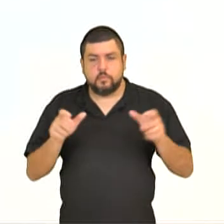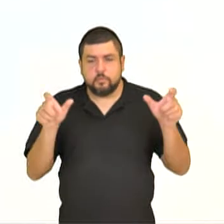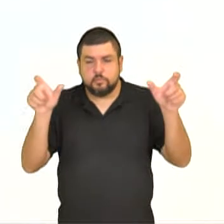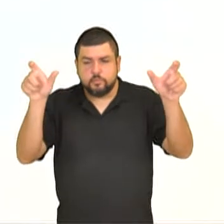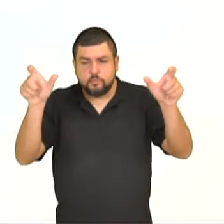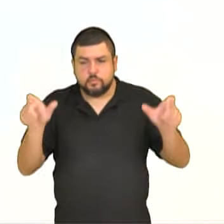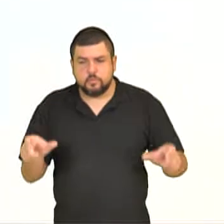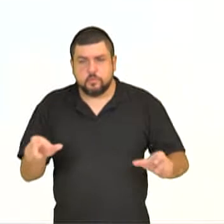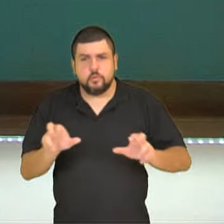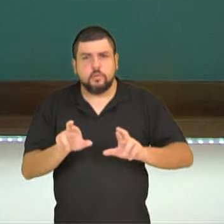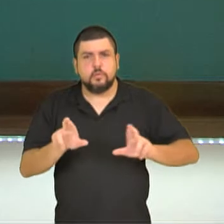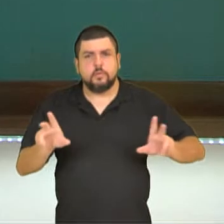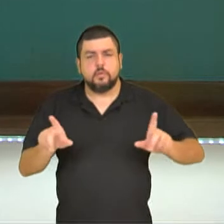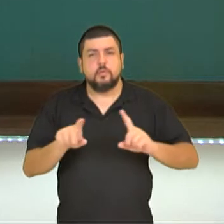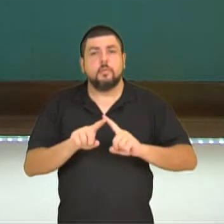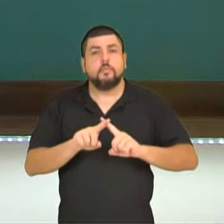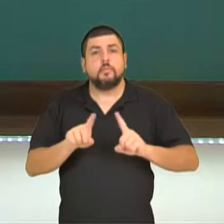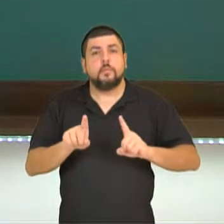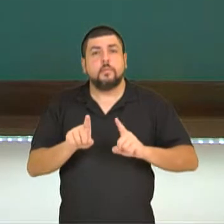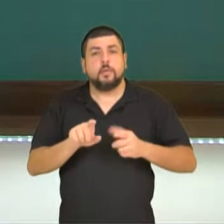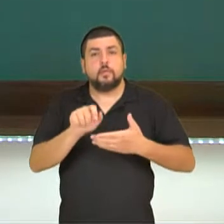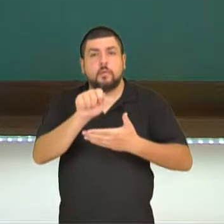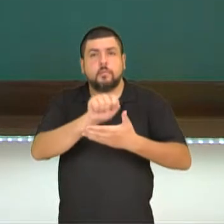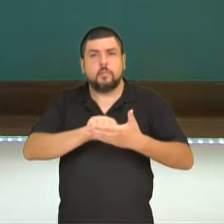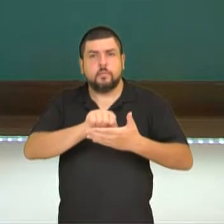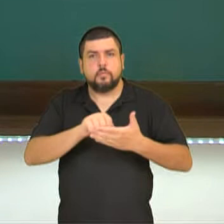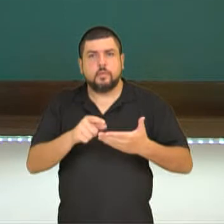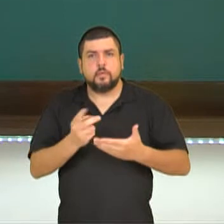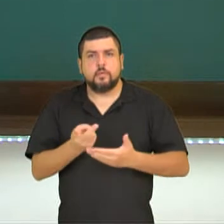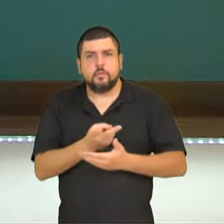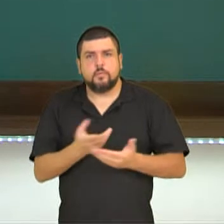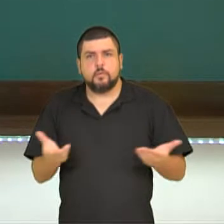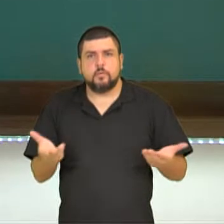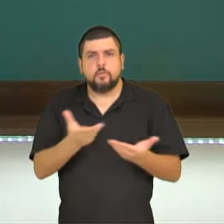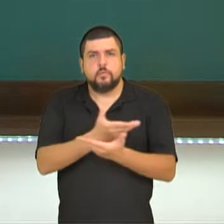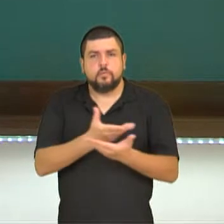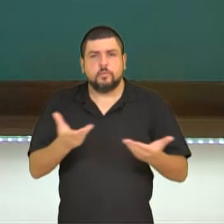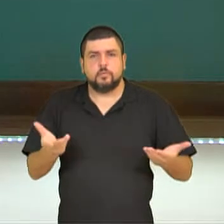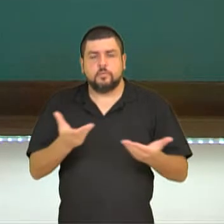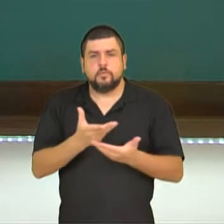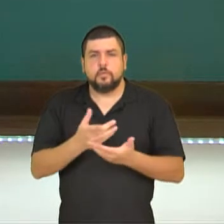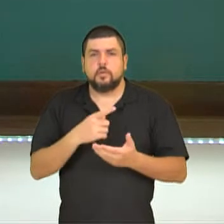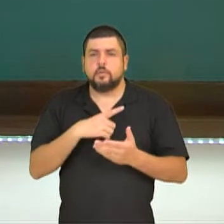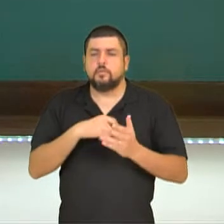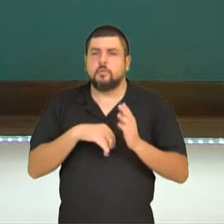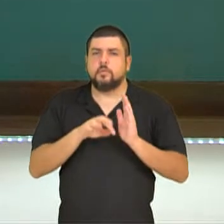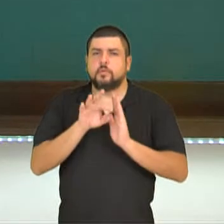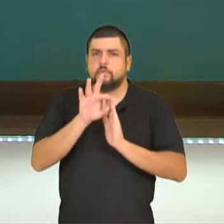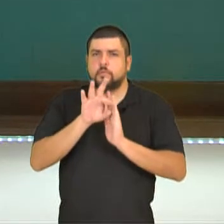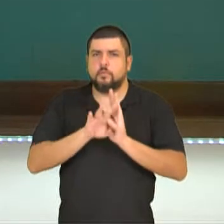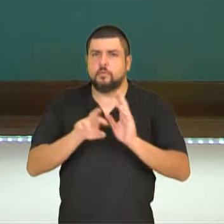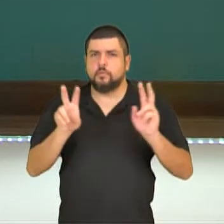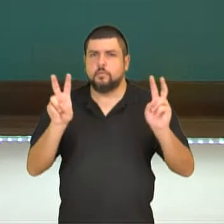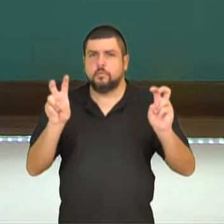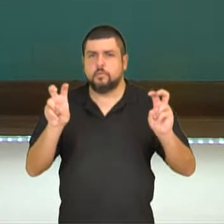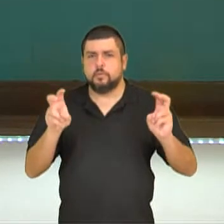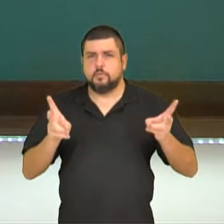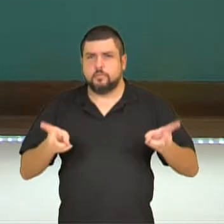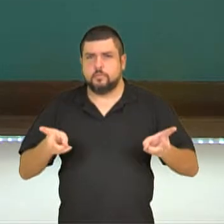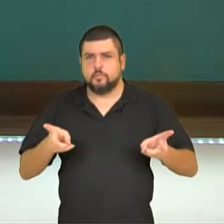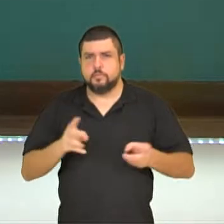distintas, mas que acabam falando sobre, elas questionam sobre os mesmos